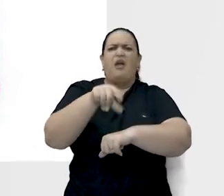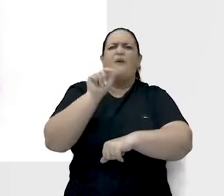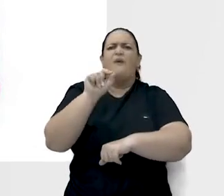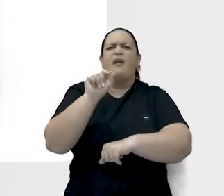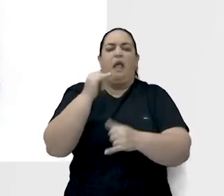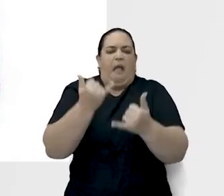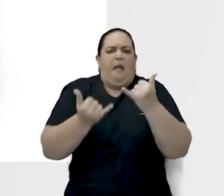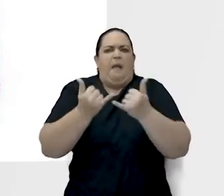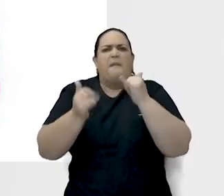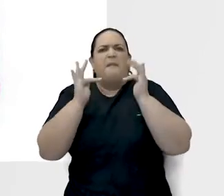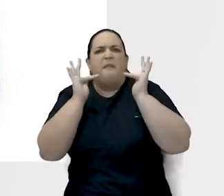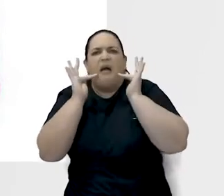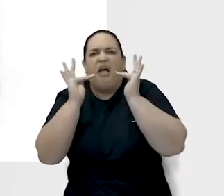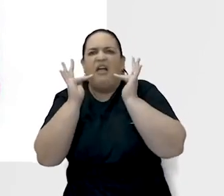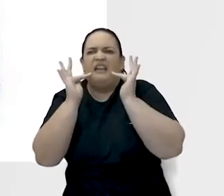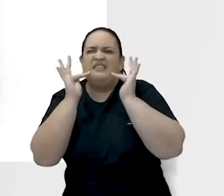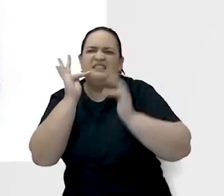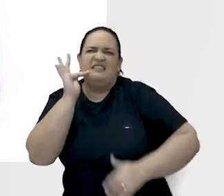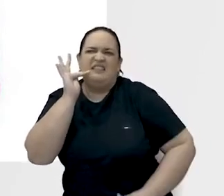fofoca que